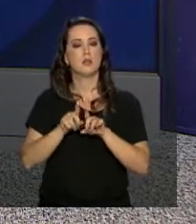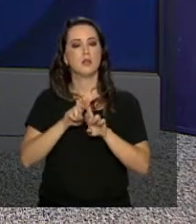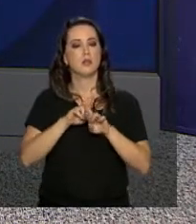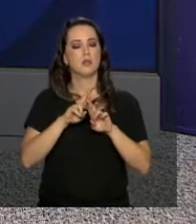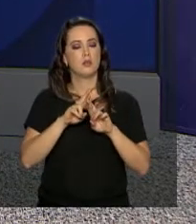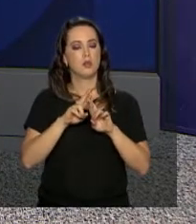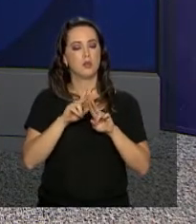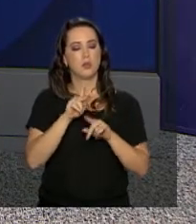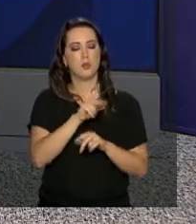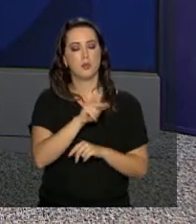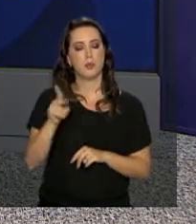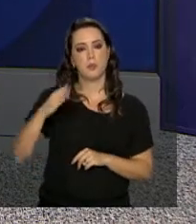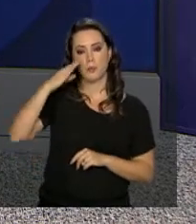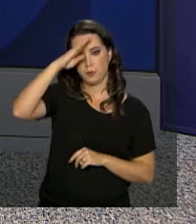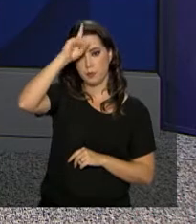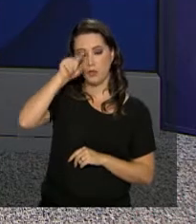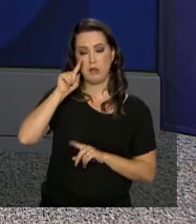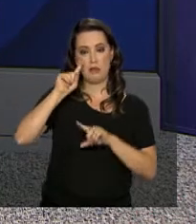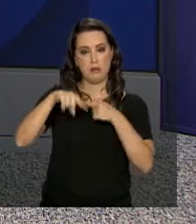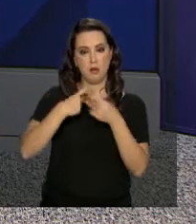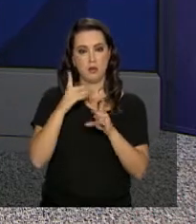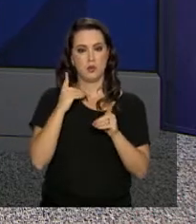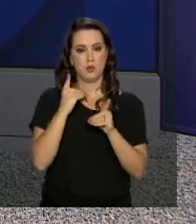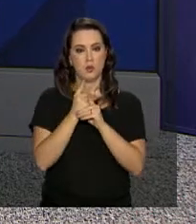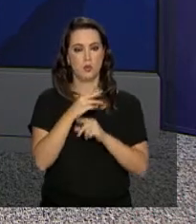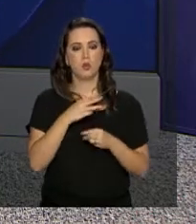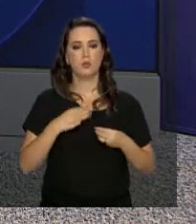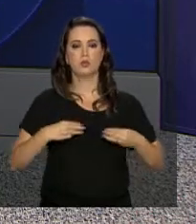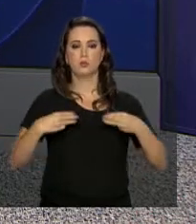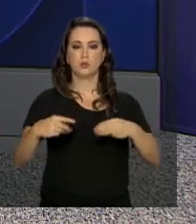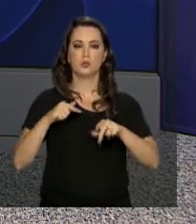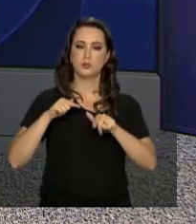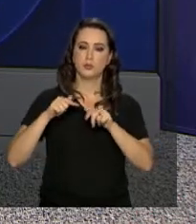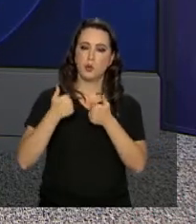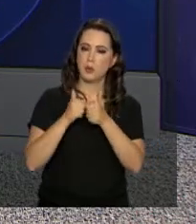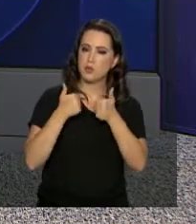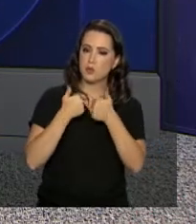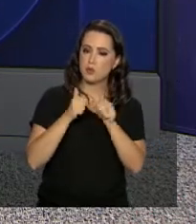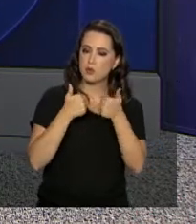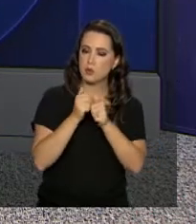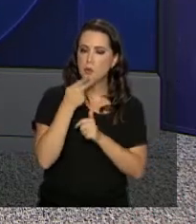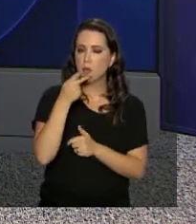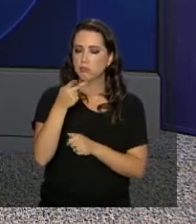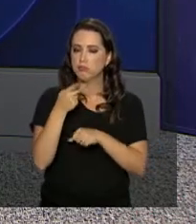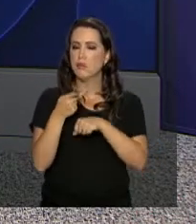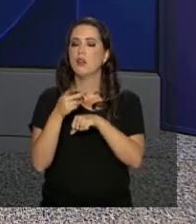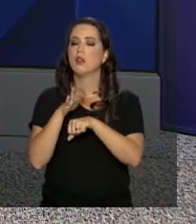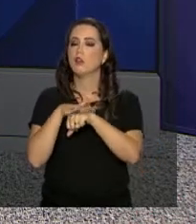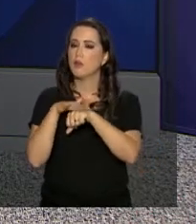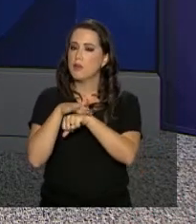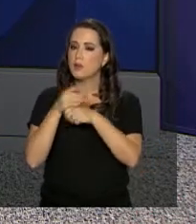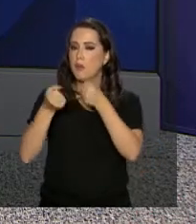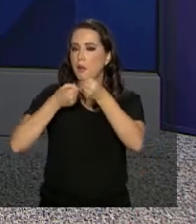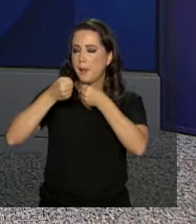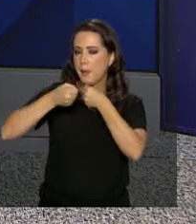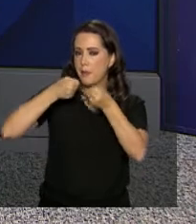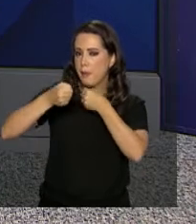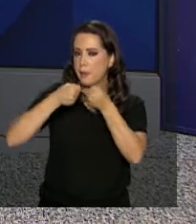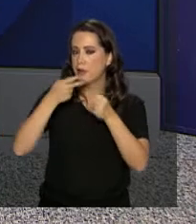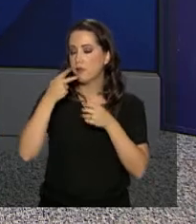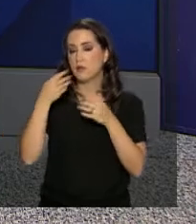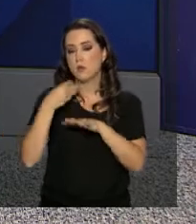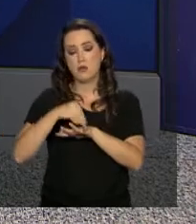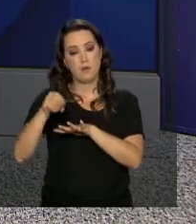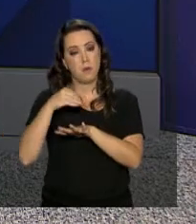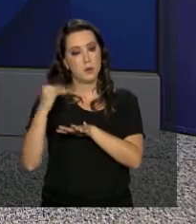Bolsonaro. Após um desses encontros, o ministro dos Transportes, Walter Casimiro, conversou com a imprensa e disse que passou